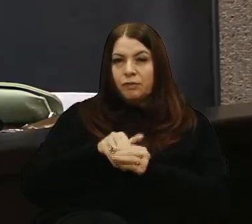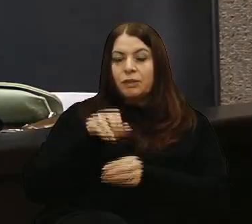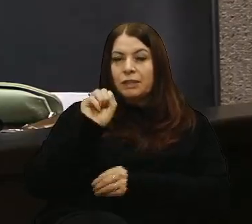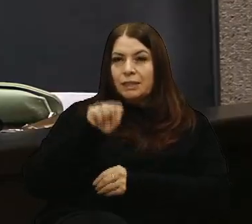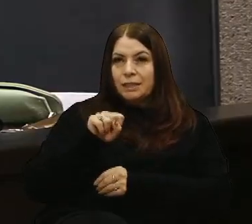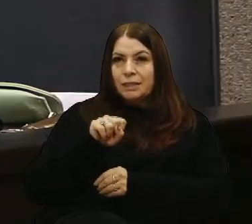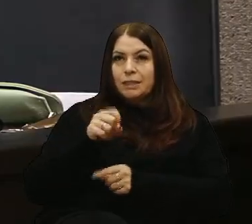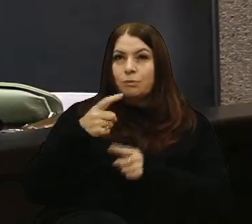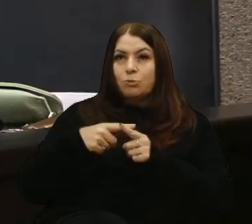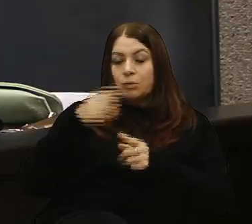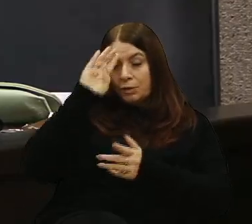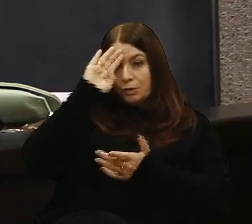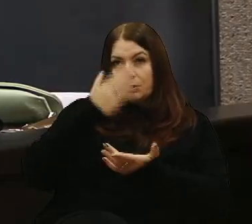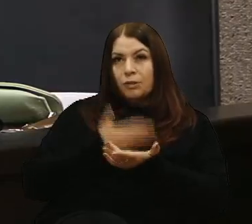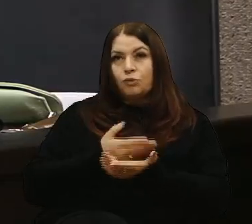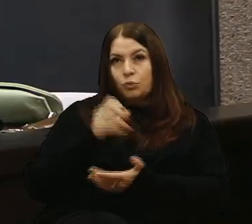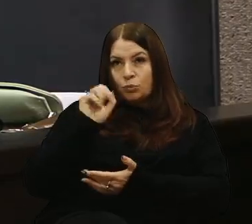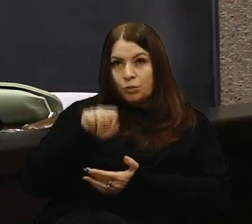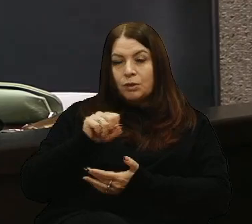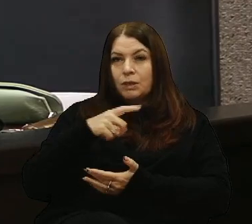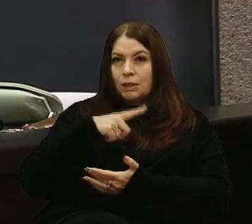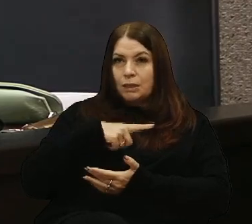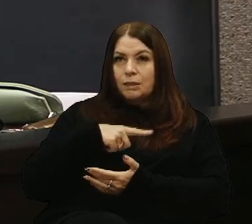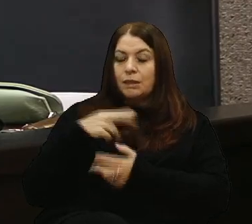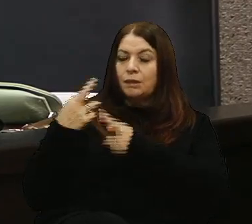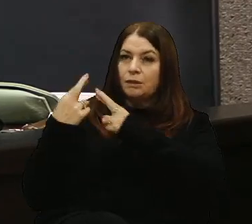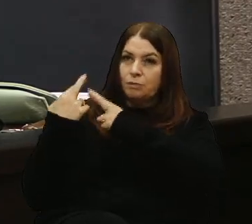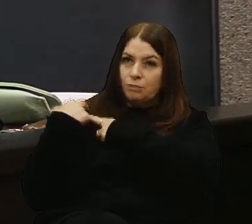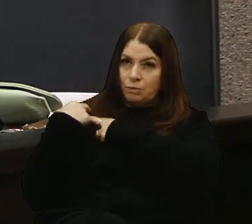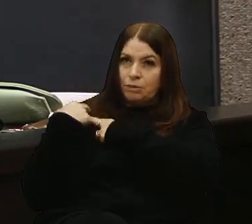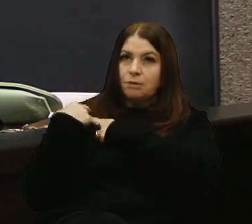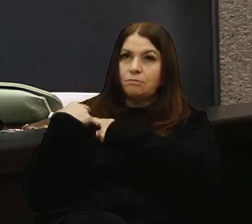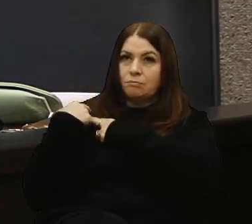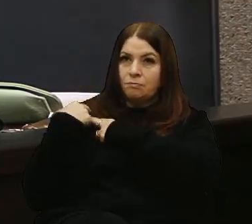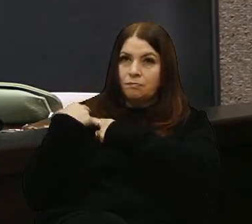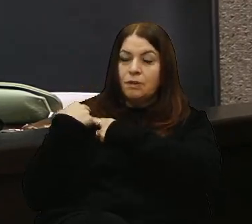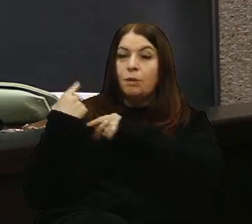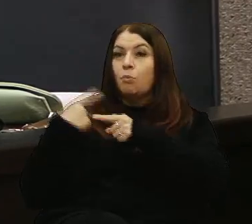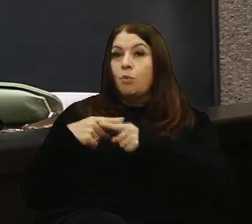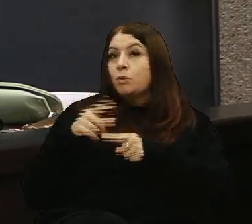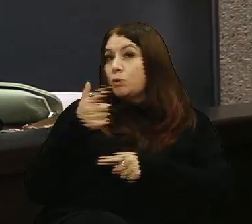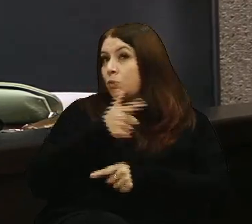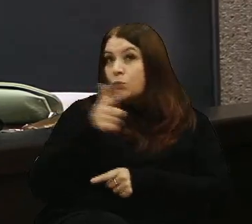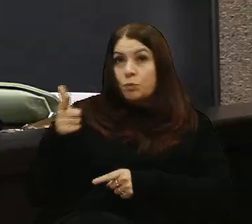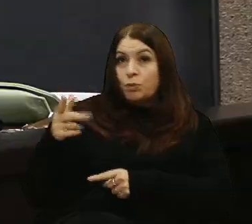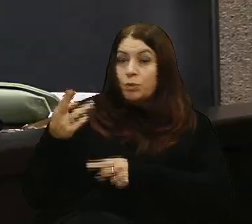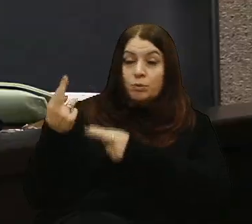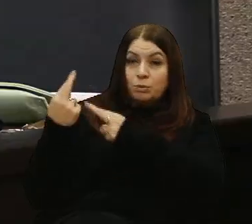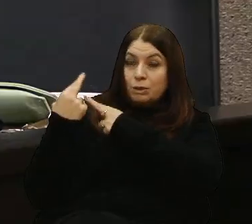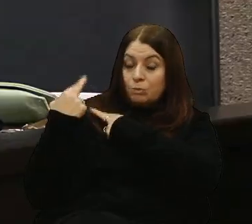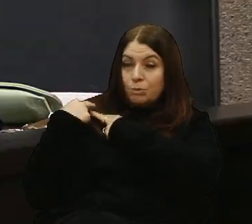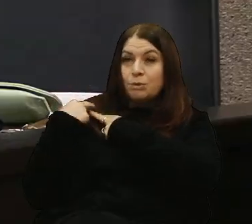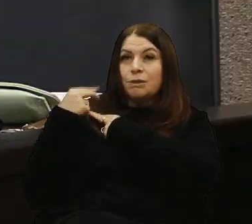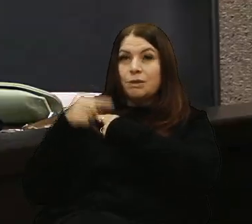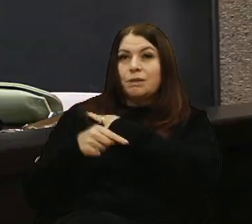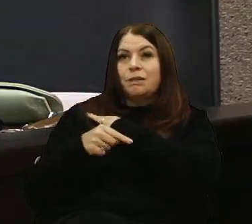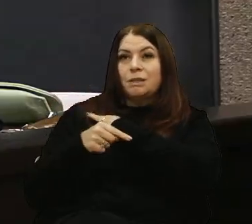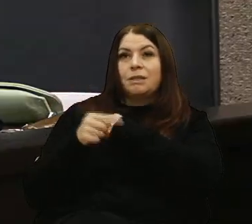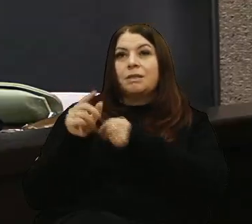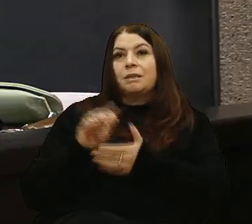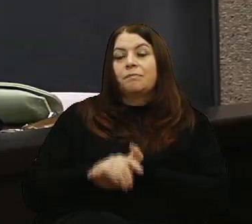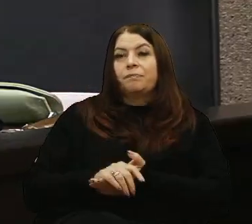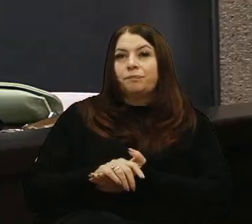sim, porque acredito sim que tem que ter responsabilizações. Porque se não houver a responsabilização